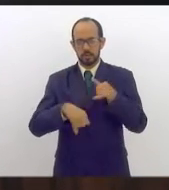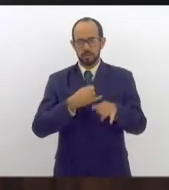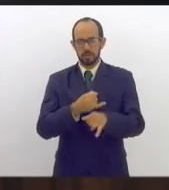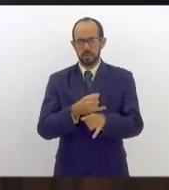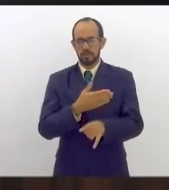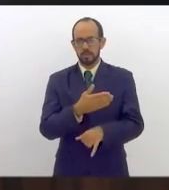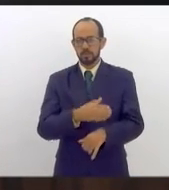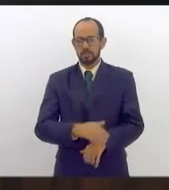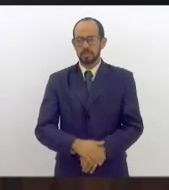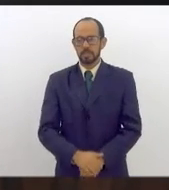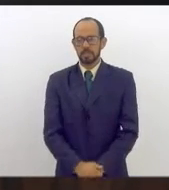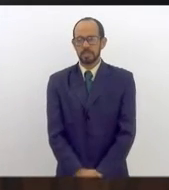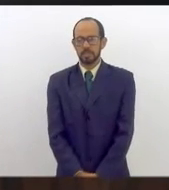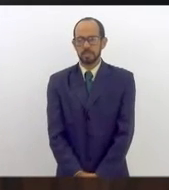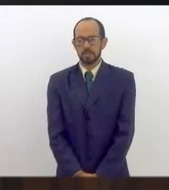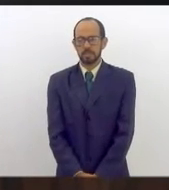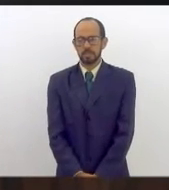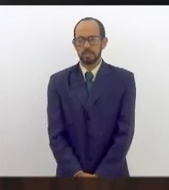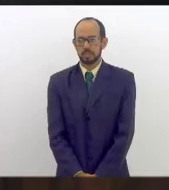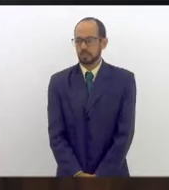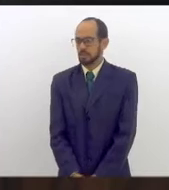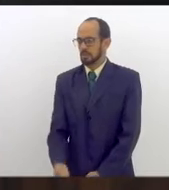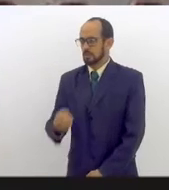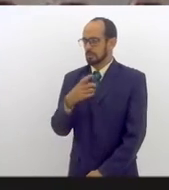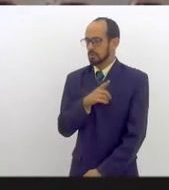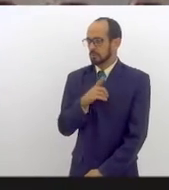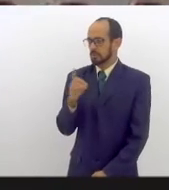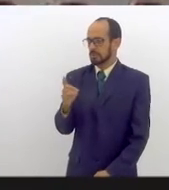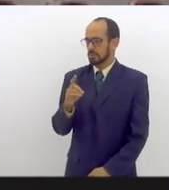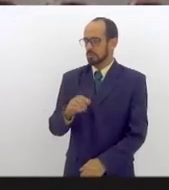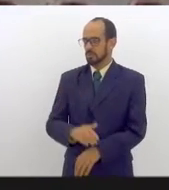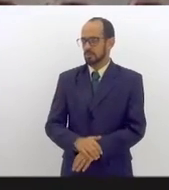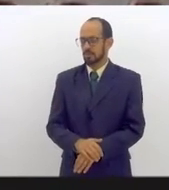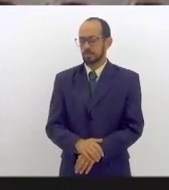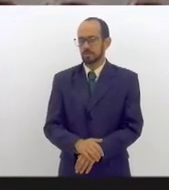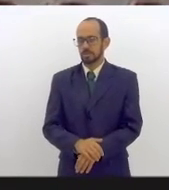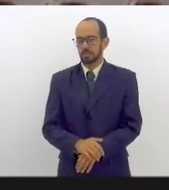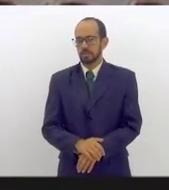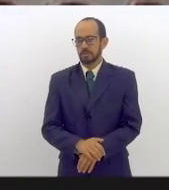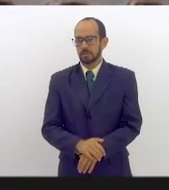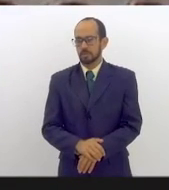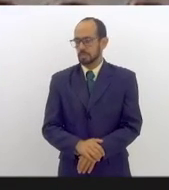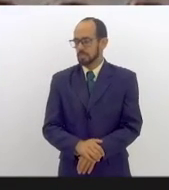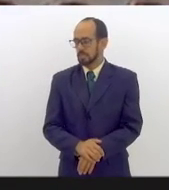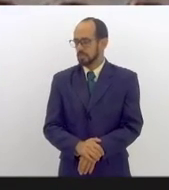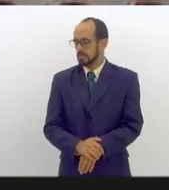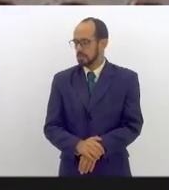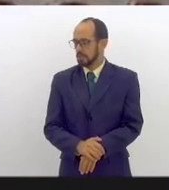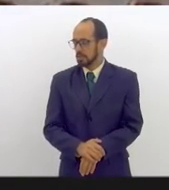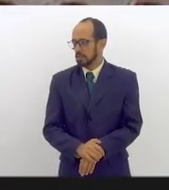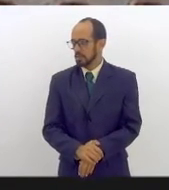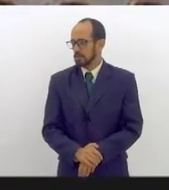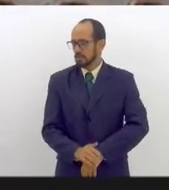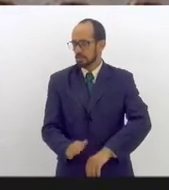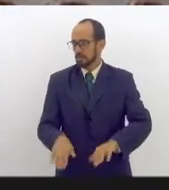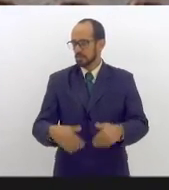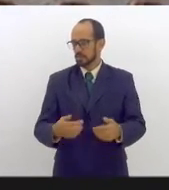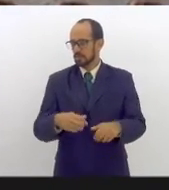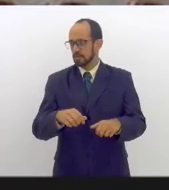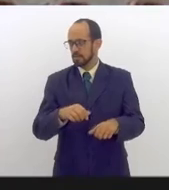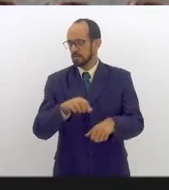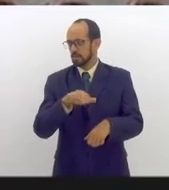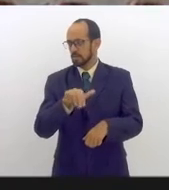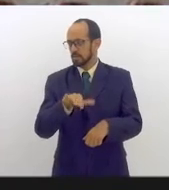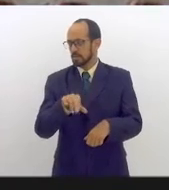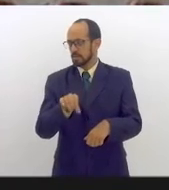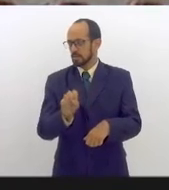Por gentileza. Bom dia, presidenta. Bom dia a todos e todas. Como disse o deputado Carlos Mink, essa é